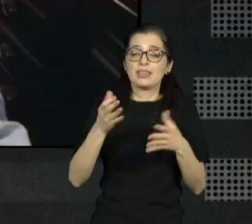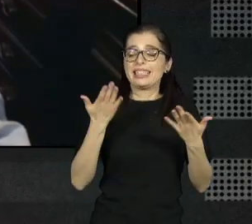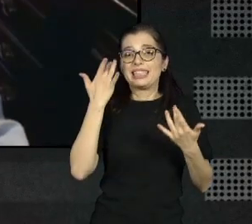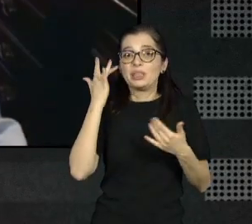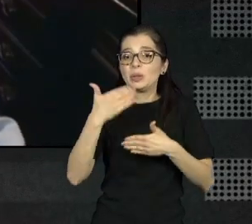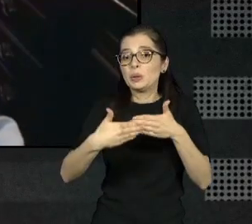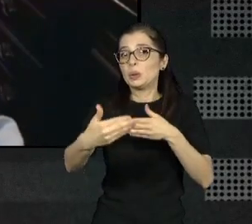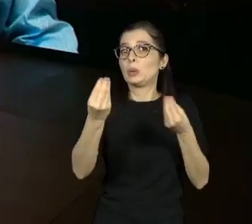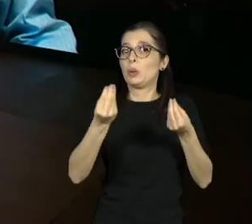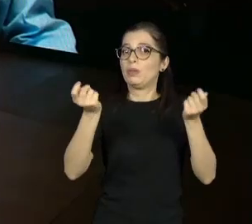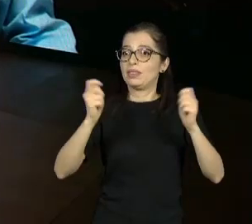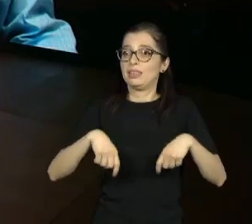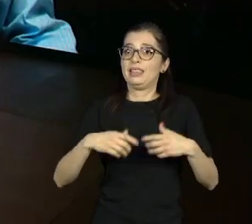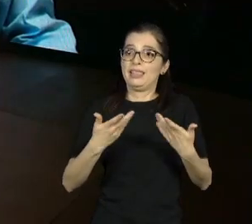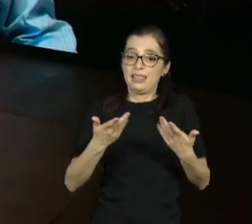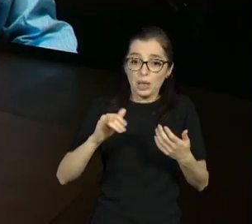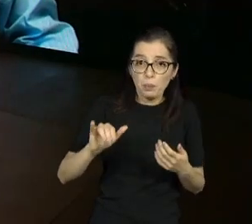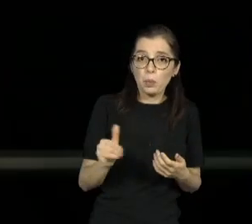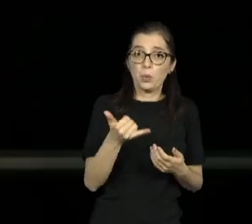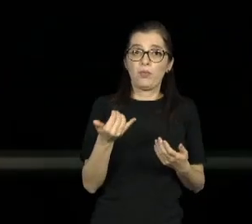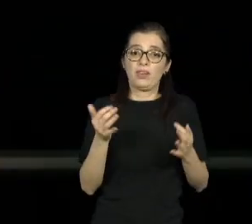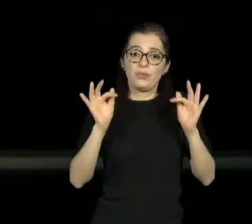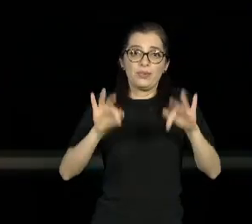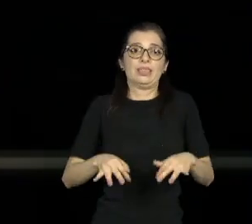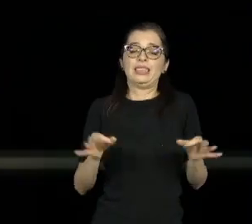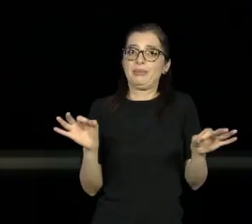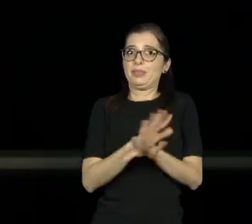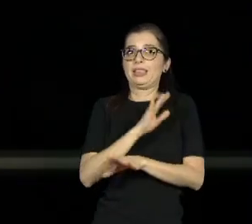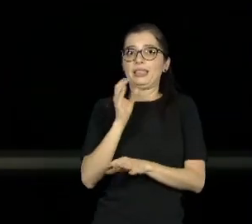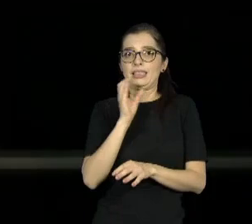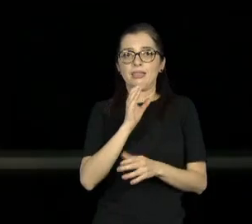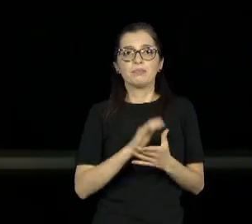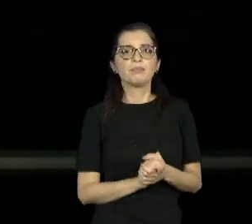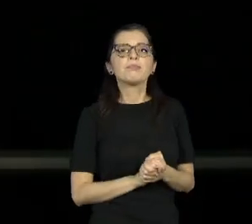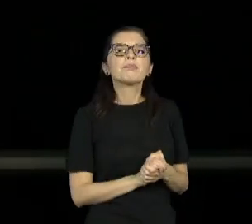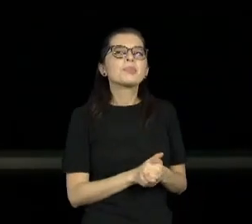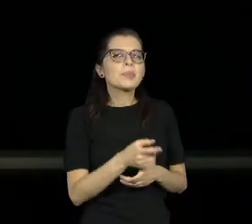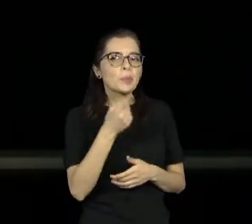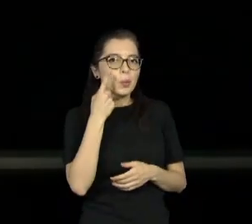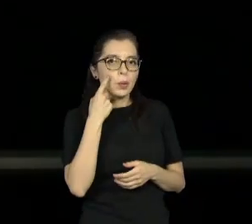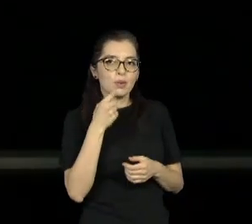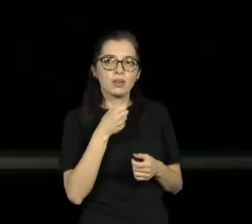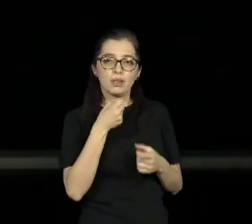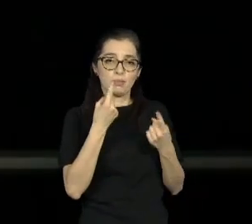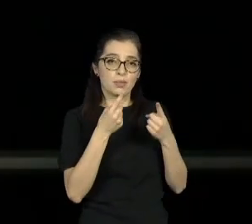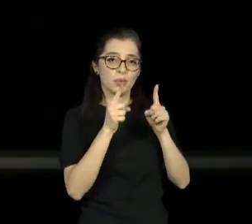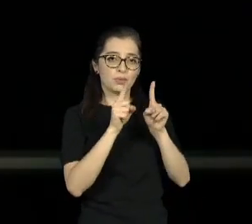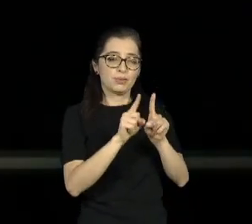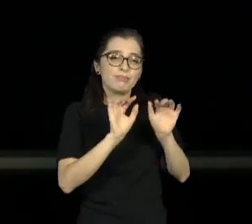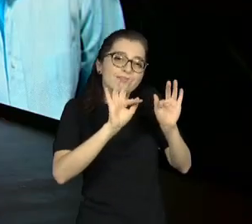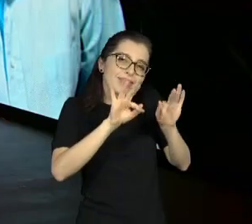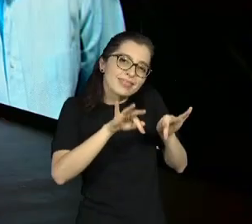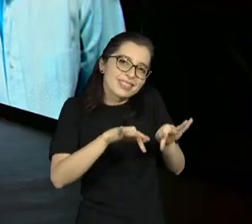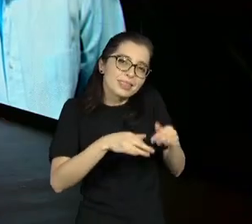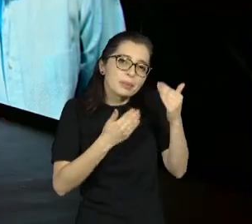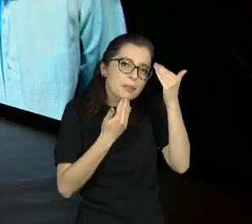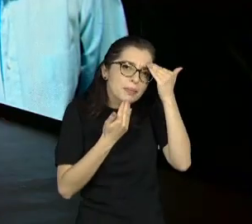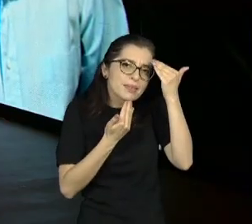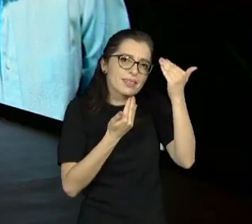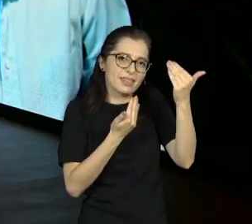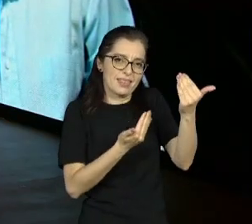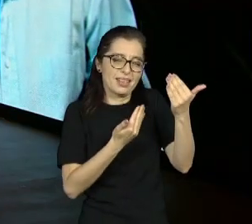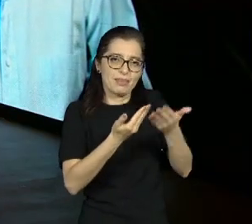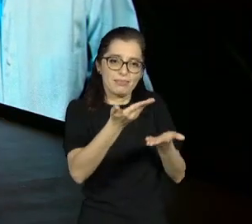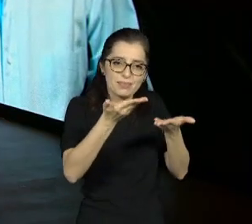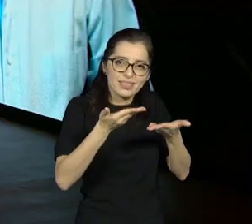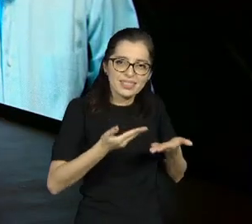fim. Ótimo, legal. Maurício, a gente está chegando ao fim do nosso programa. Muito obrigada pela sua presença. Foi uma